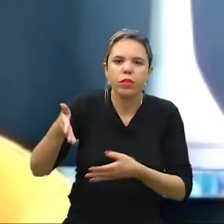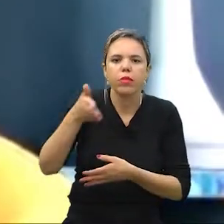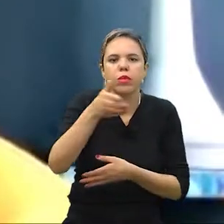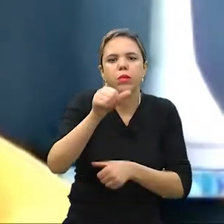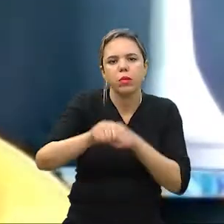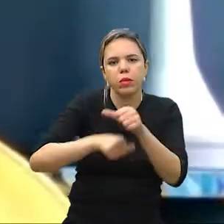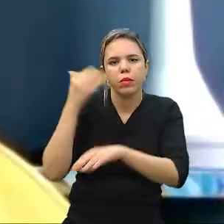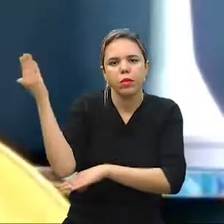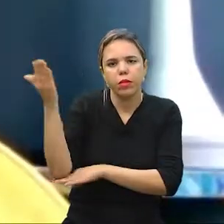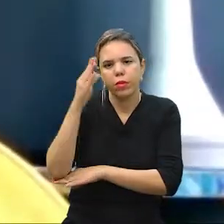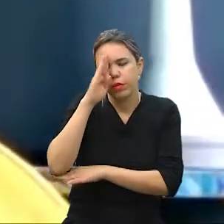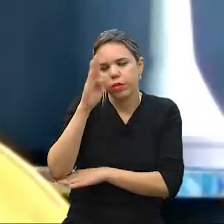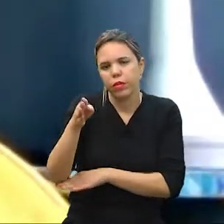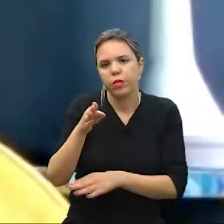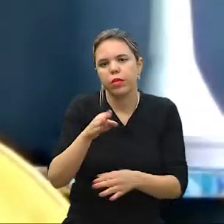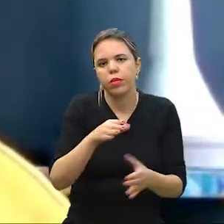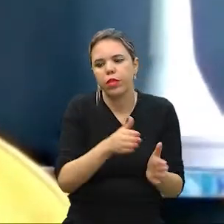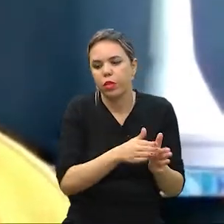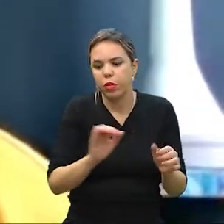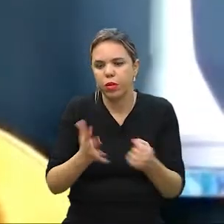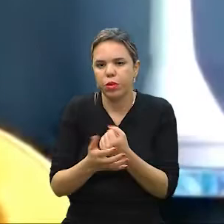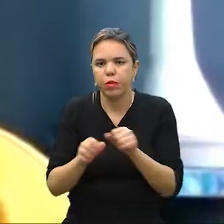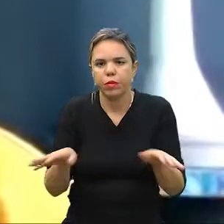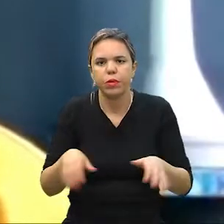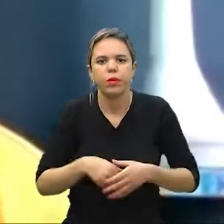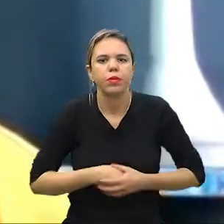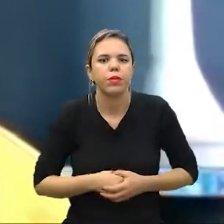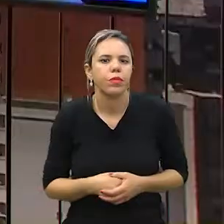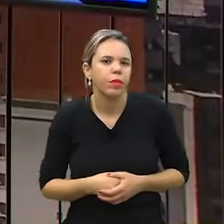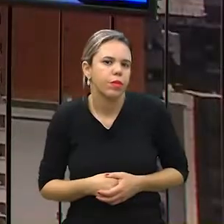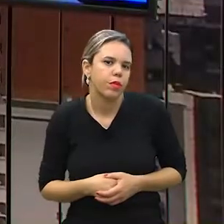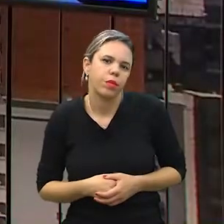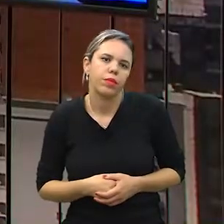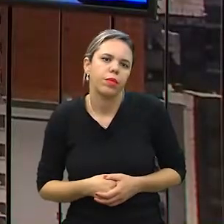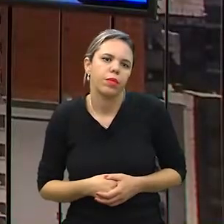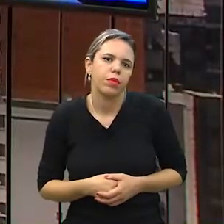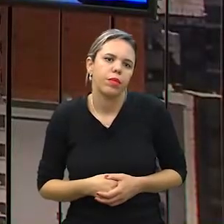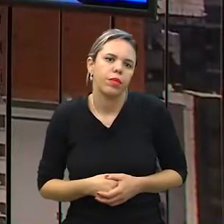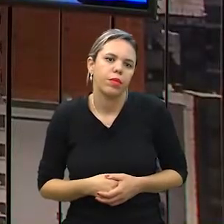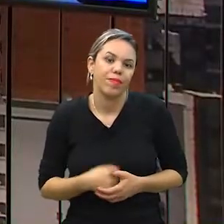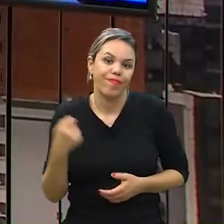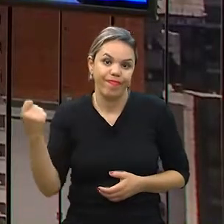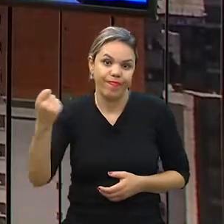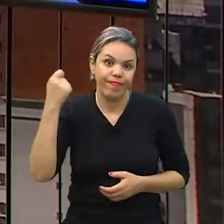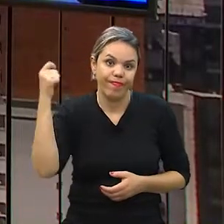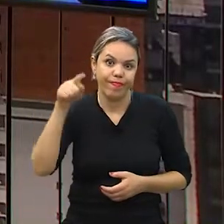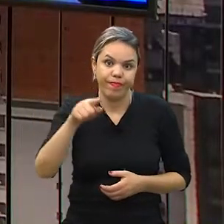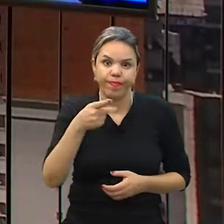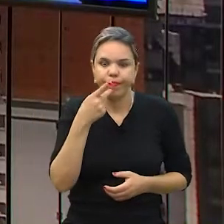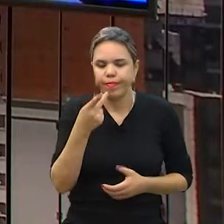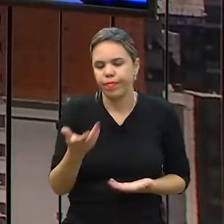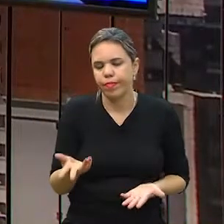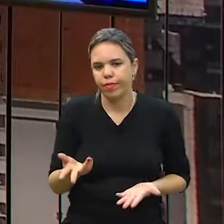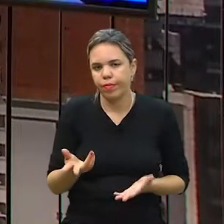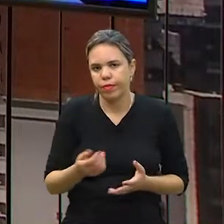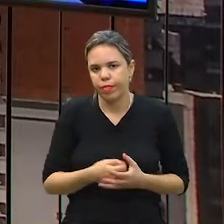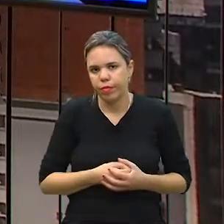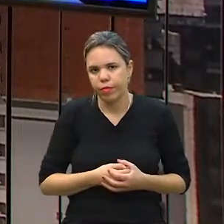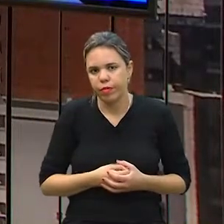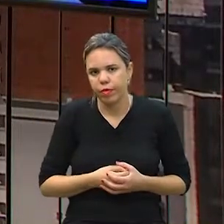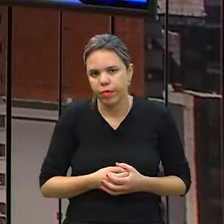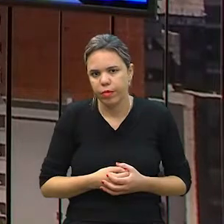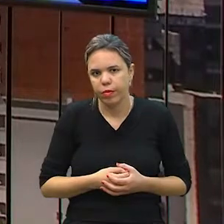clima, principalmente no contexto pandêmico. Nossa, e bastante grave isso que você falou, Marina, a respeito